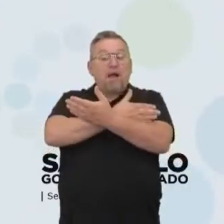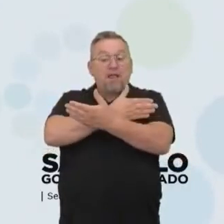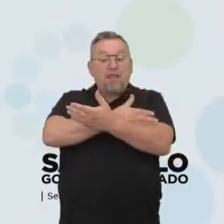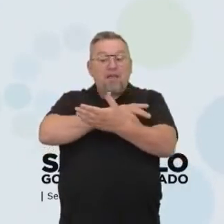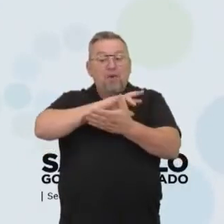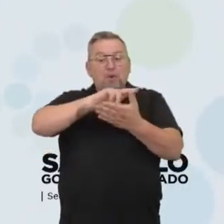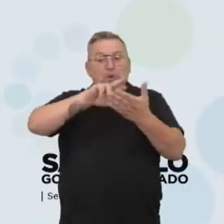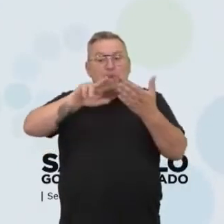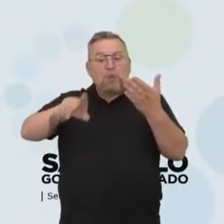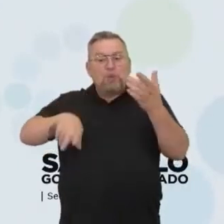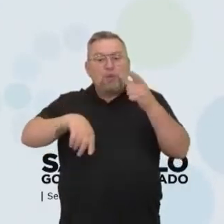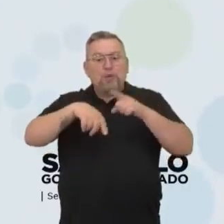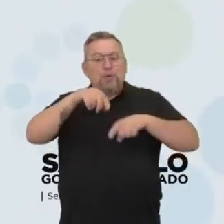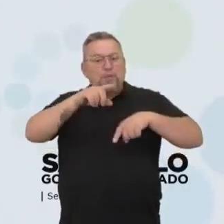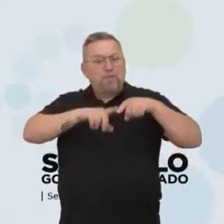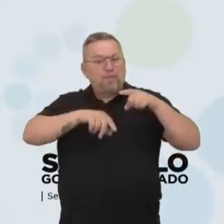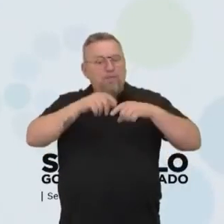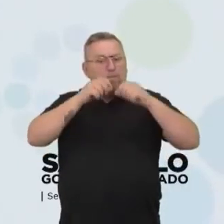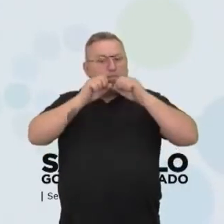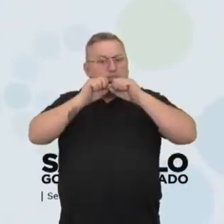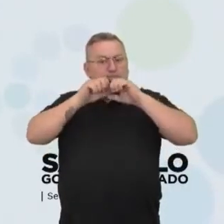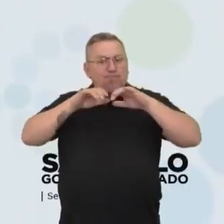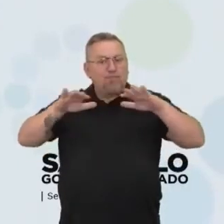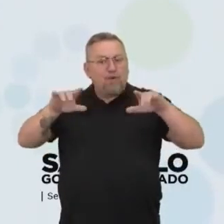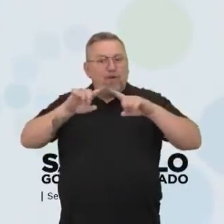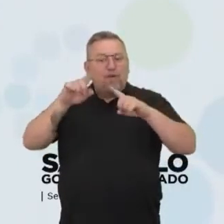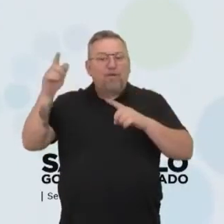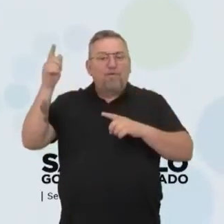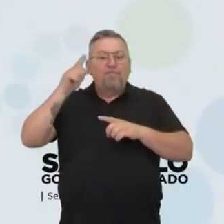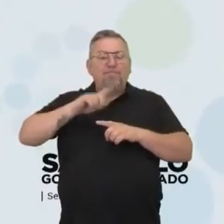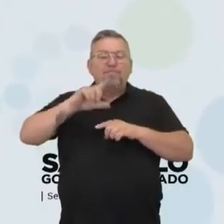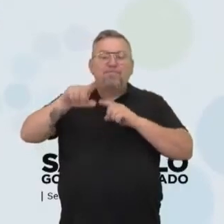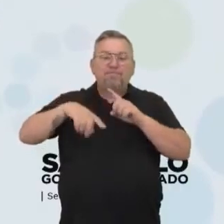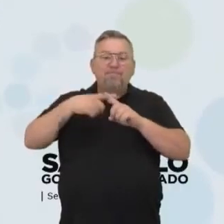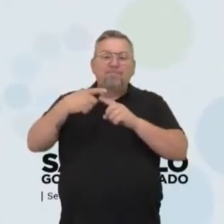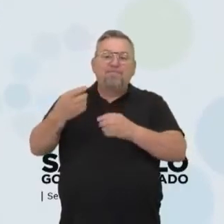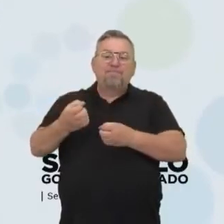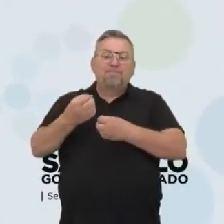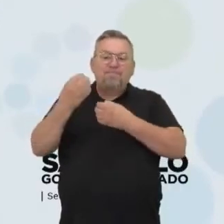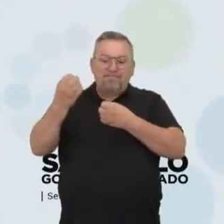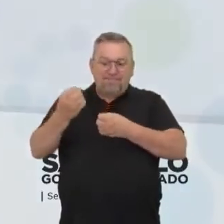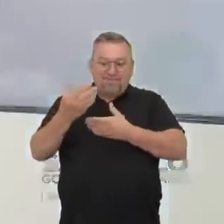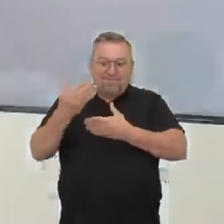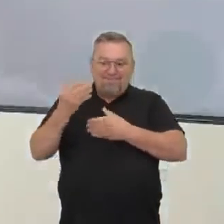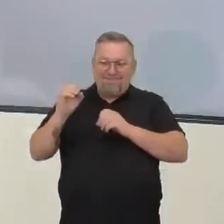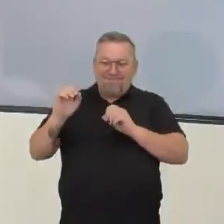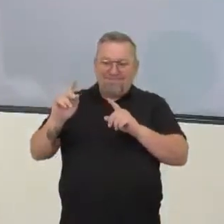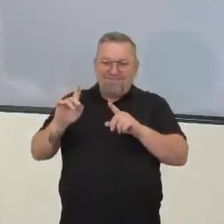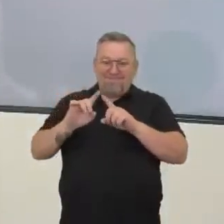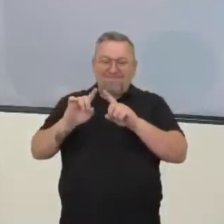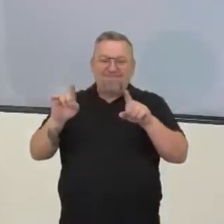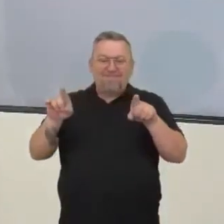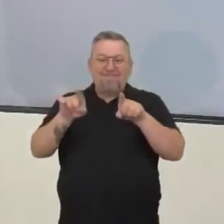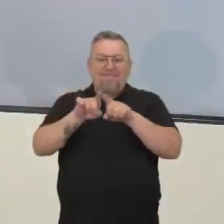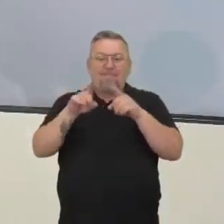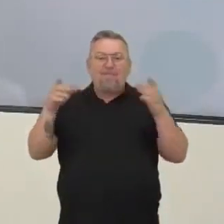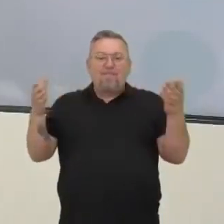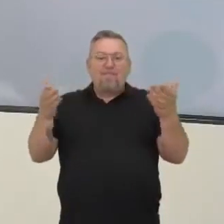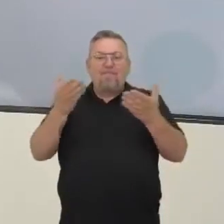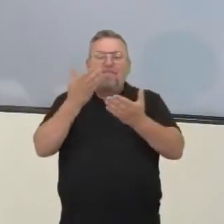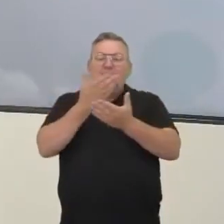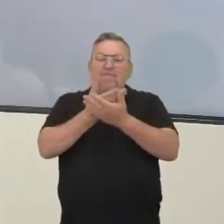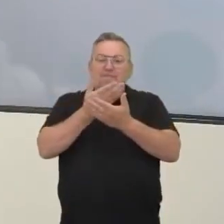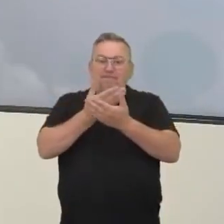cheio de material de divulgação e você pode ter mais informações. Tá bom? Bom, então vamos para a aula